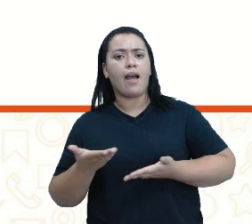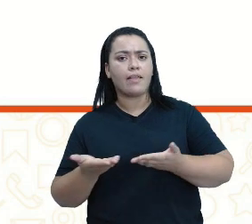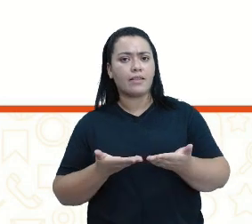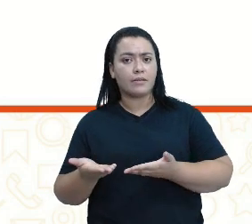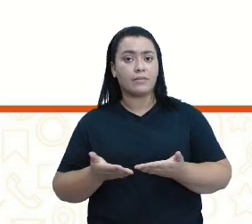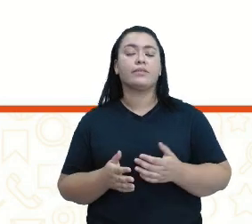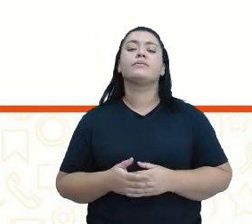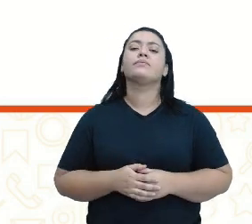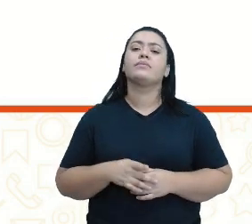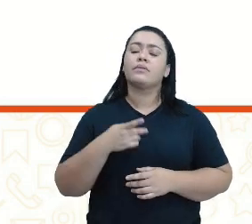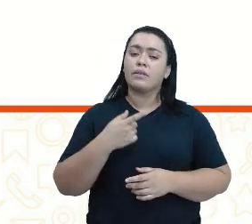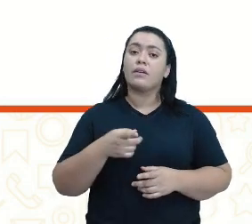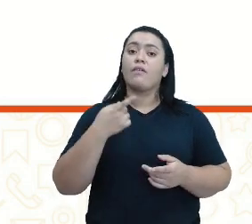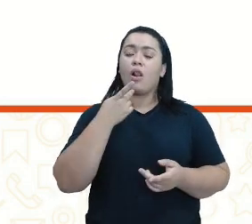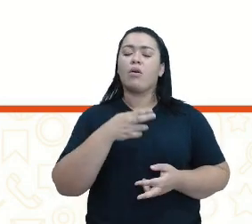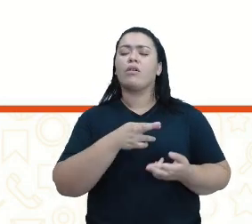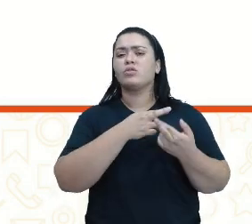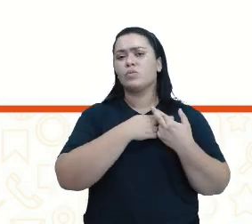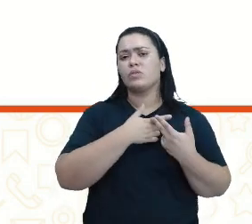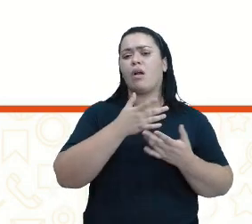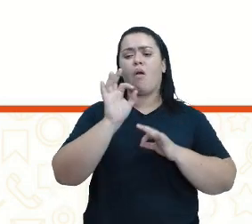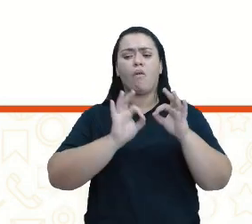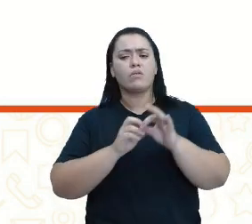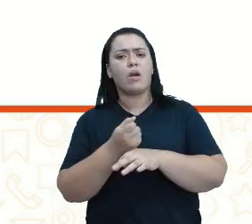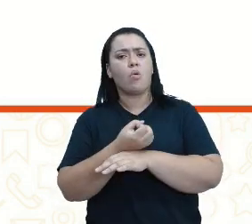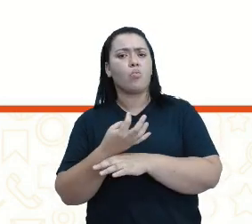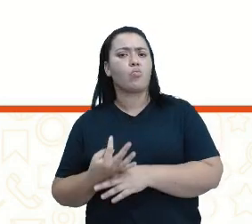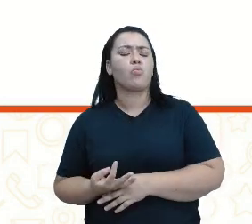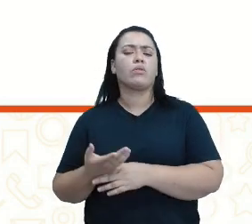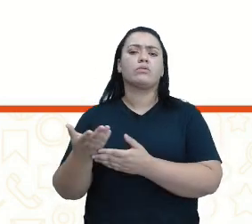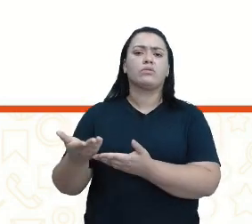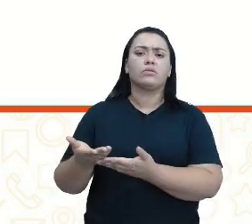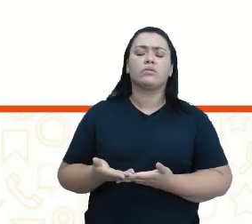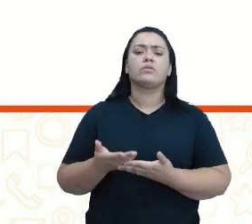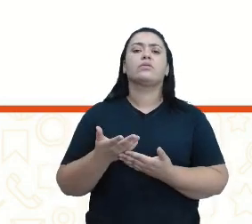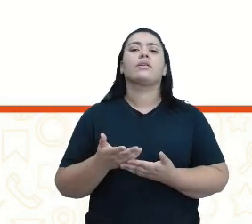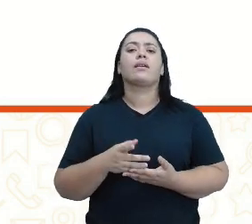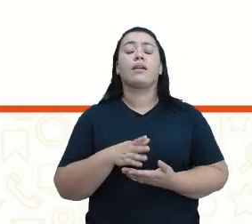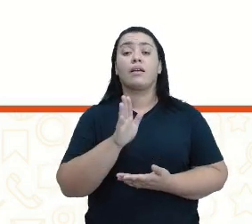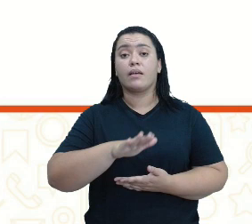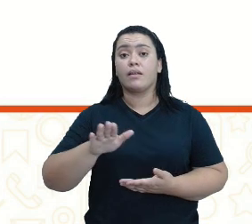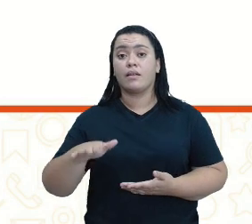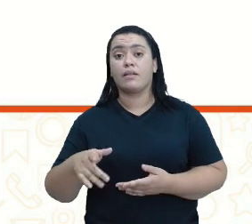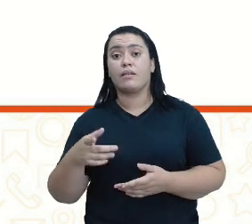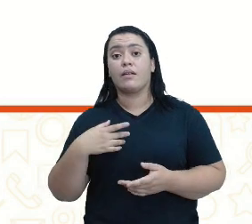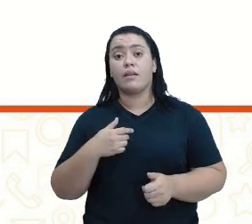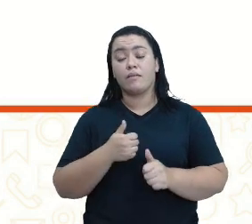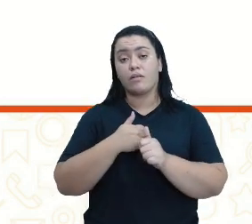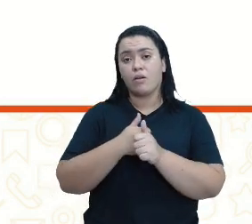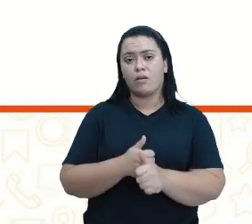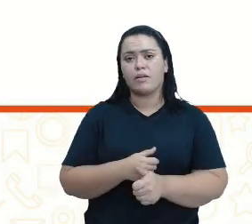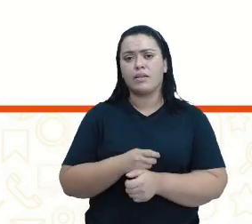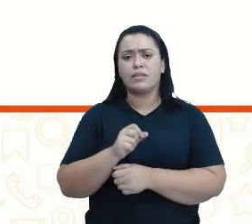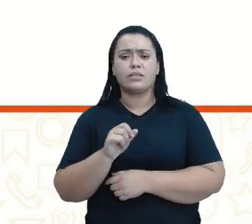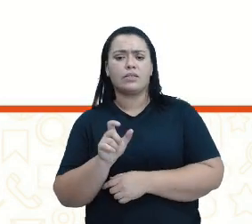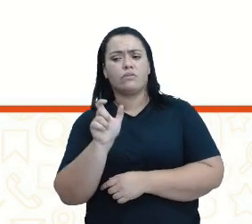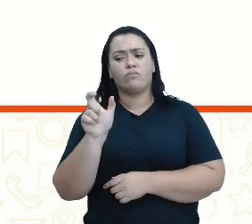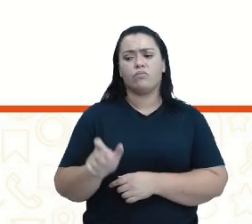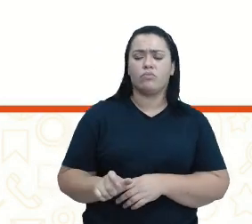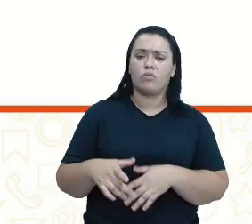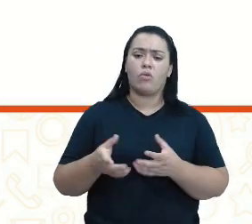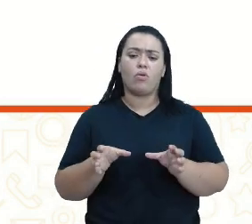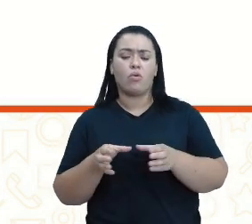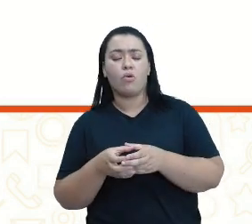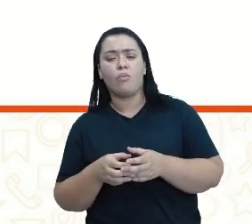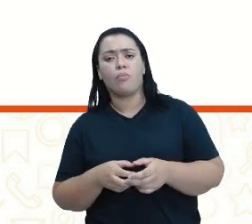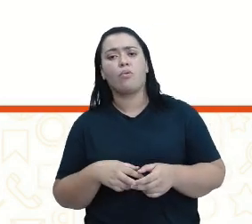dele, então, que ele organiza quantas pessoas, quantas crianças vão fazer esse acompanhamento, se é individual, quanto